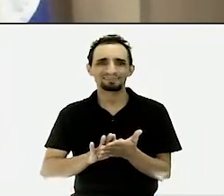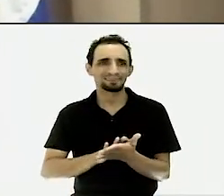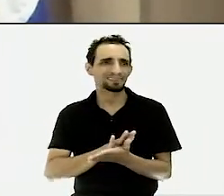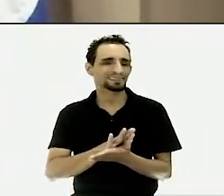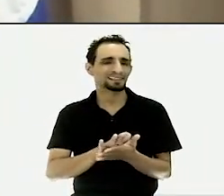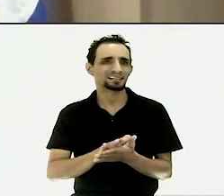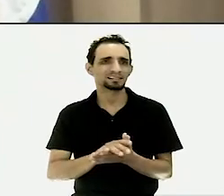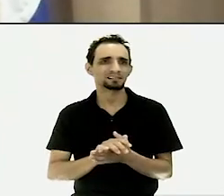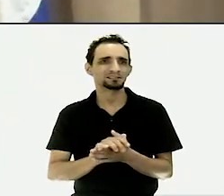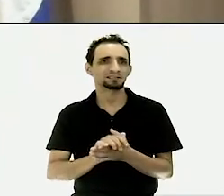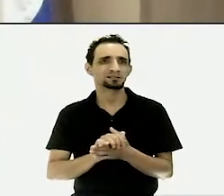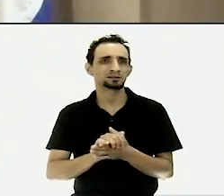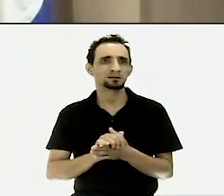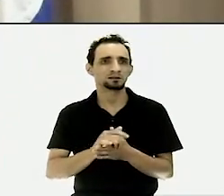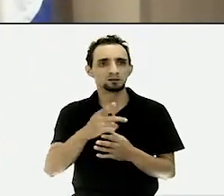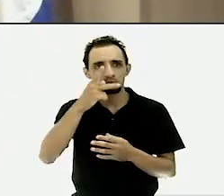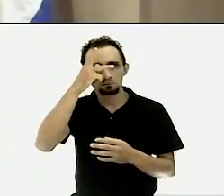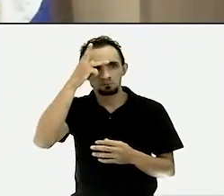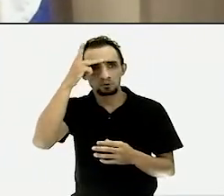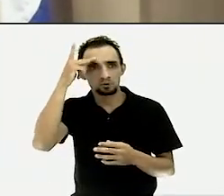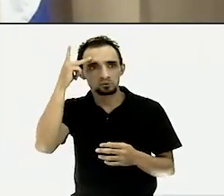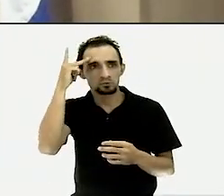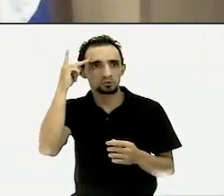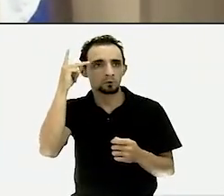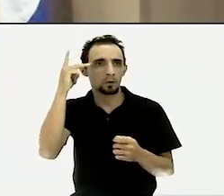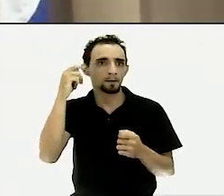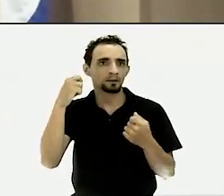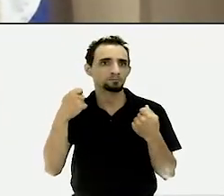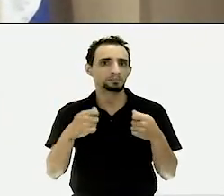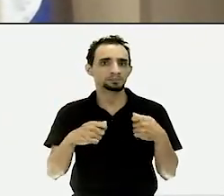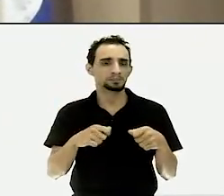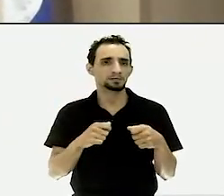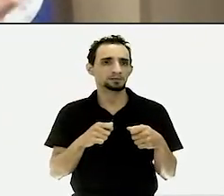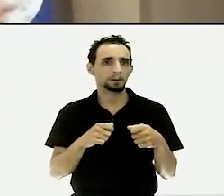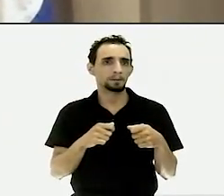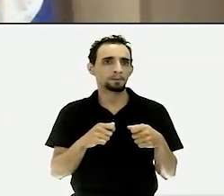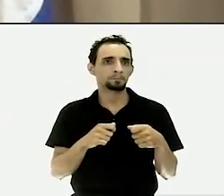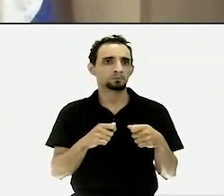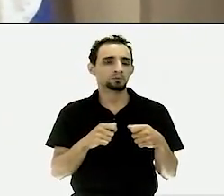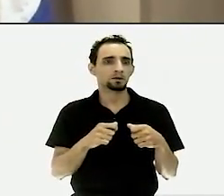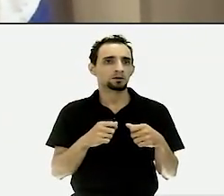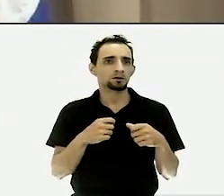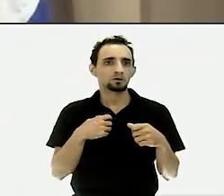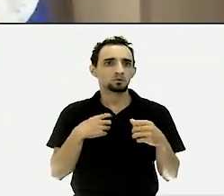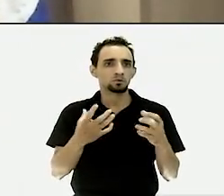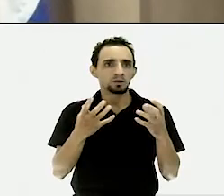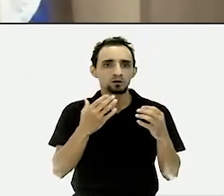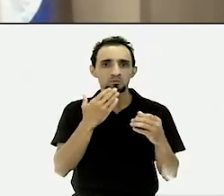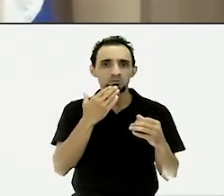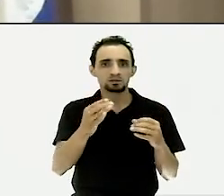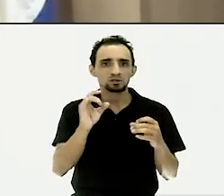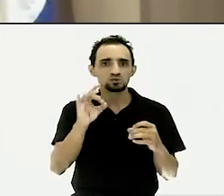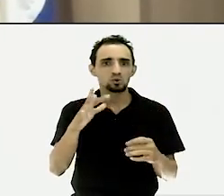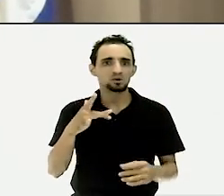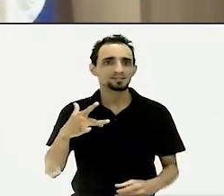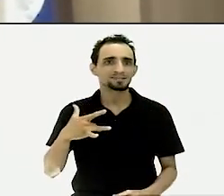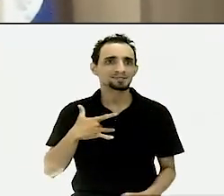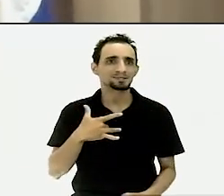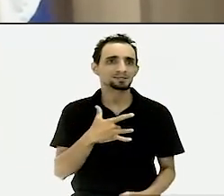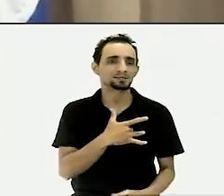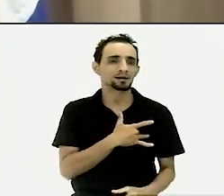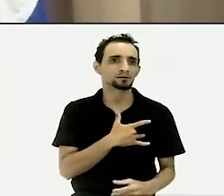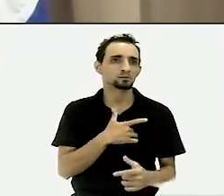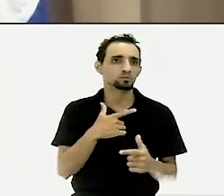emergência. E a gente vê frequentemente casos simples levando pessoas aí até a óbitos. Por